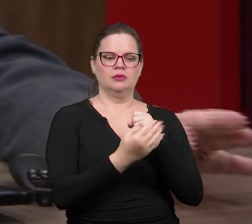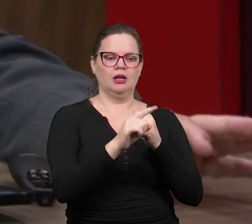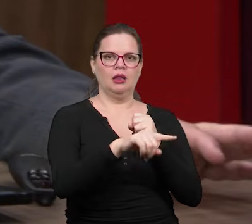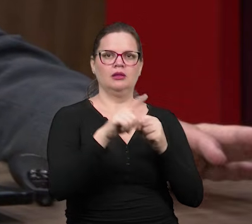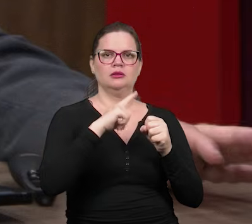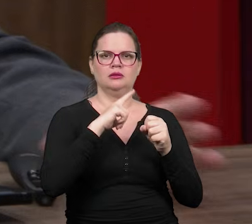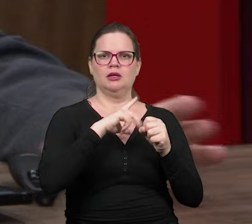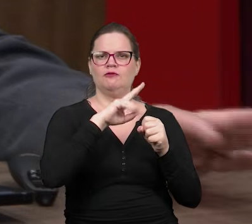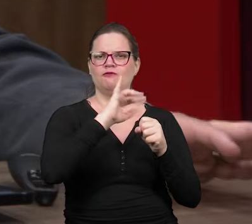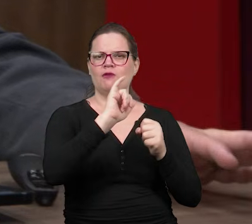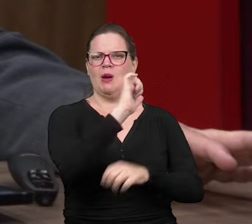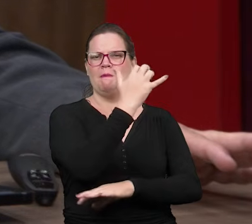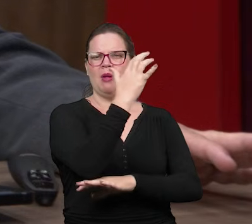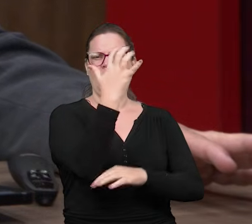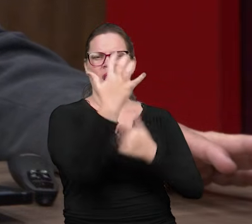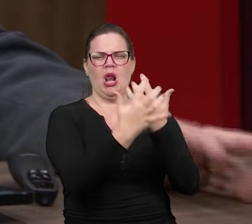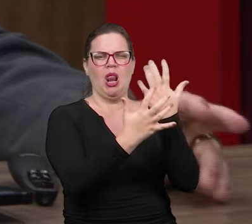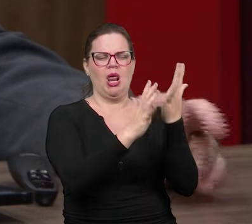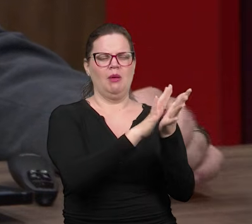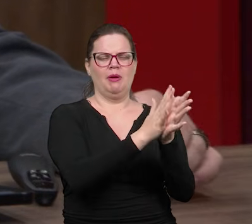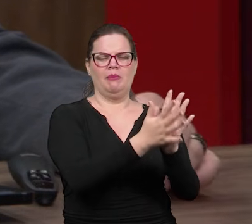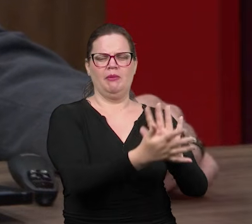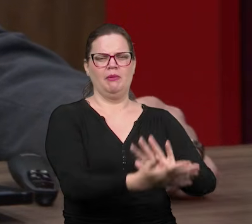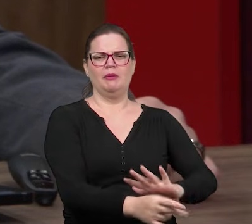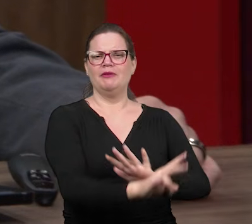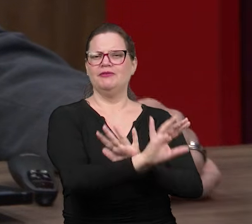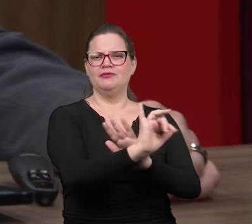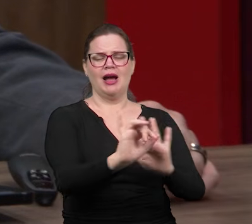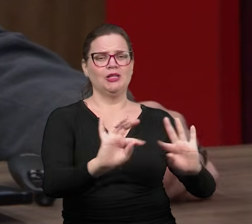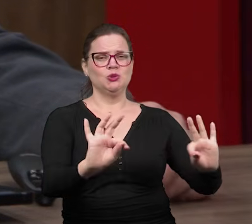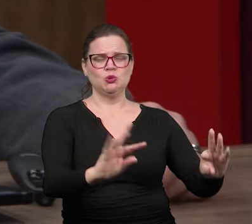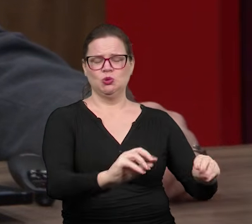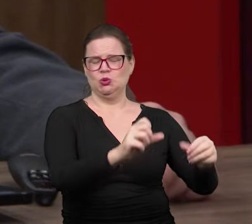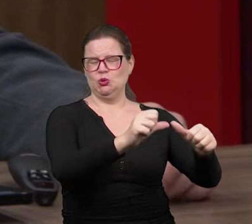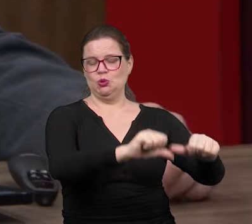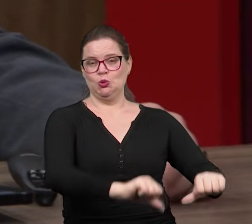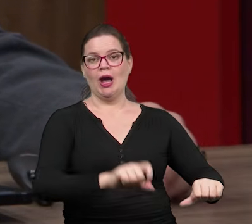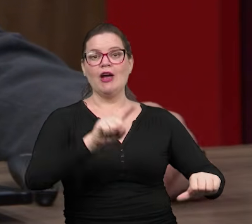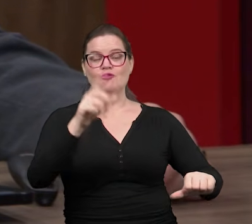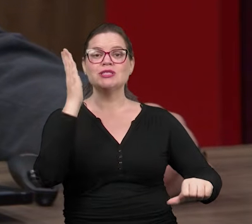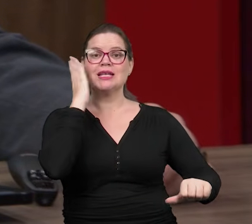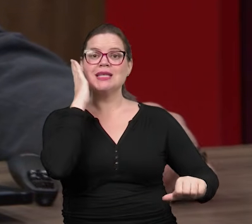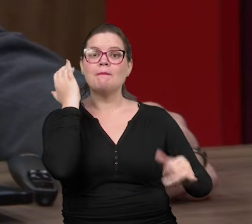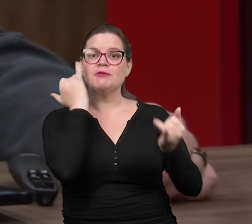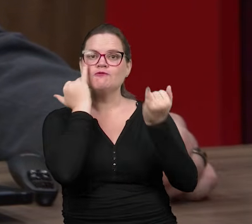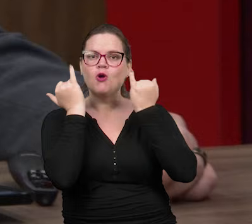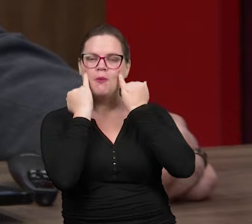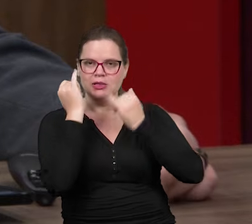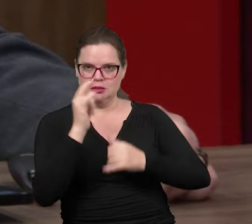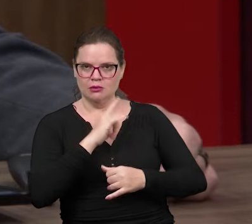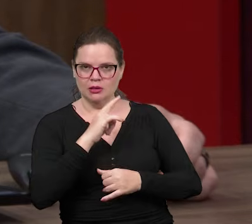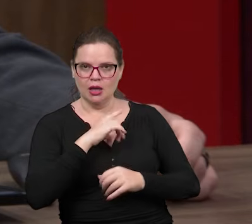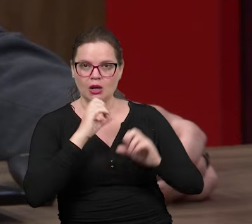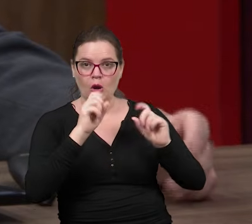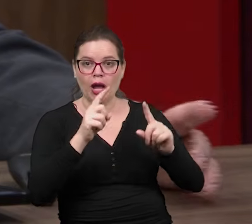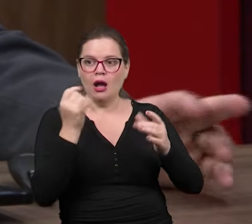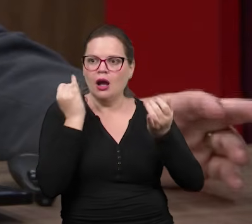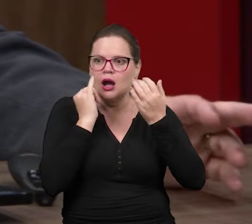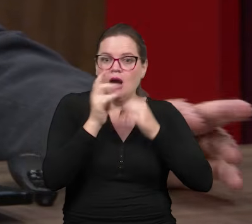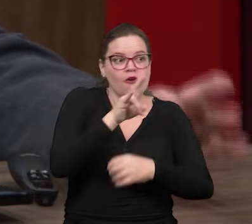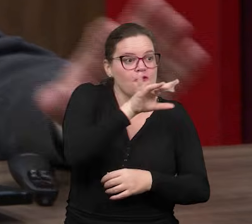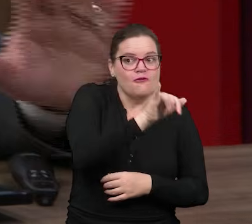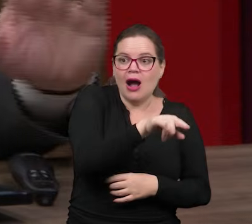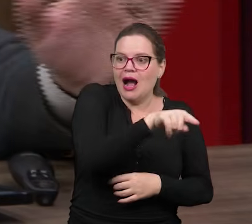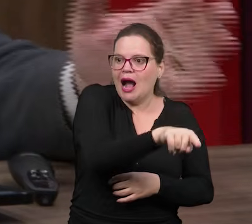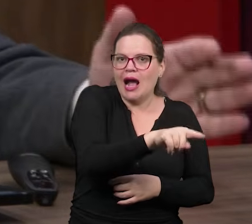grande catástrofe que vai destruir tudo. E você tem essa informação. Então, o que você faz? Você é impelido a avisar